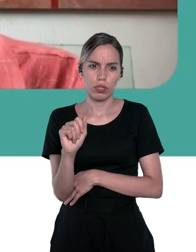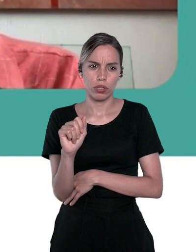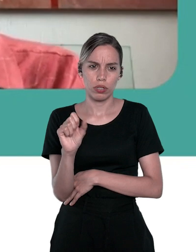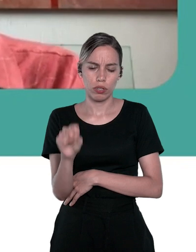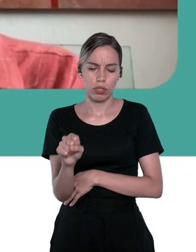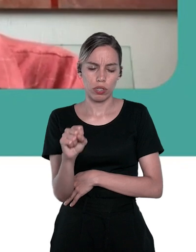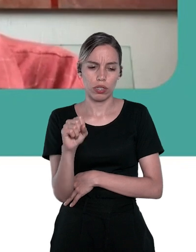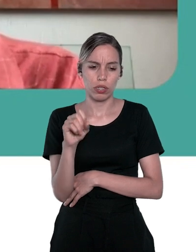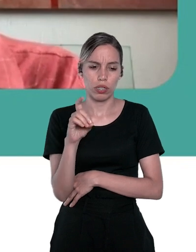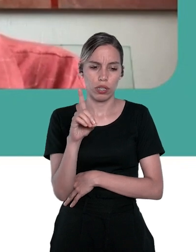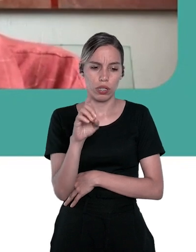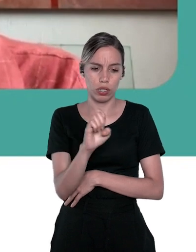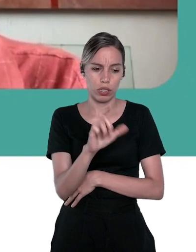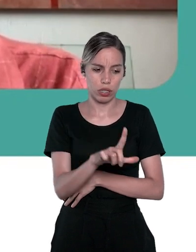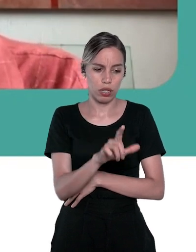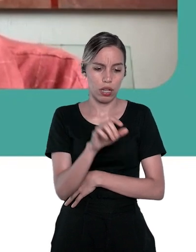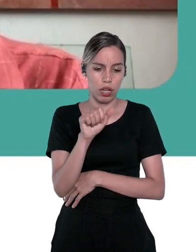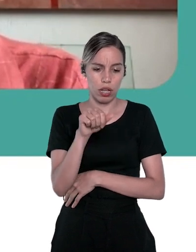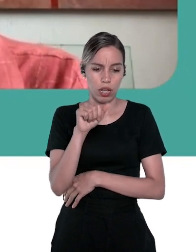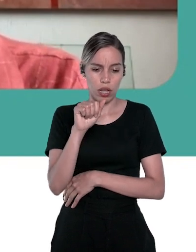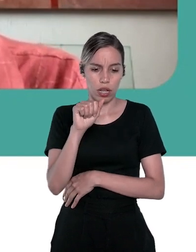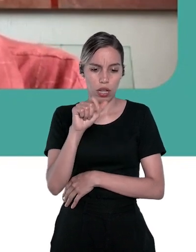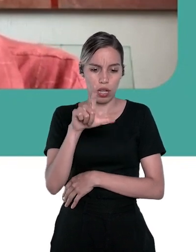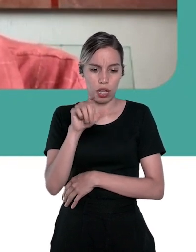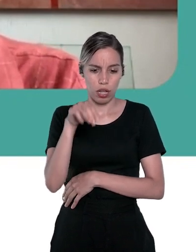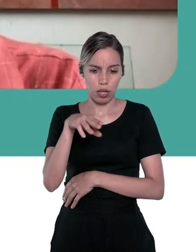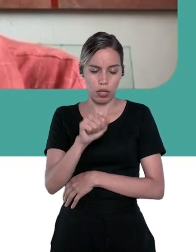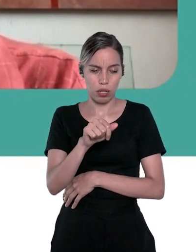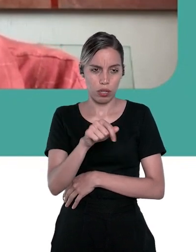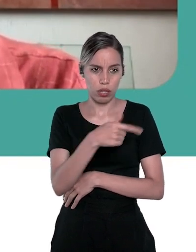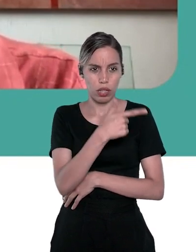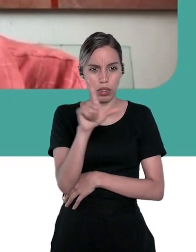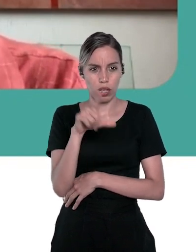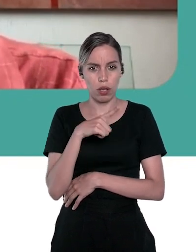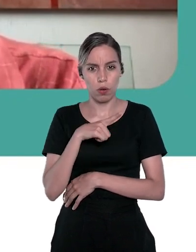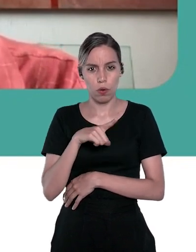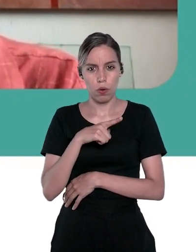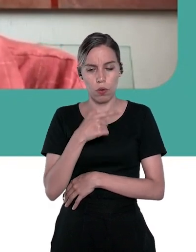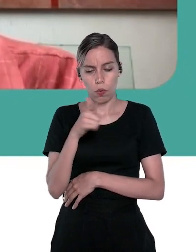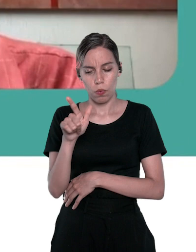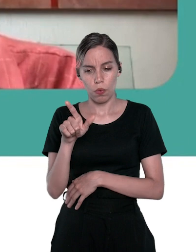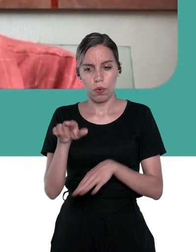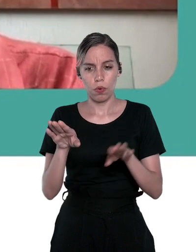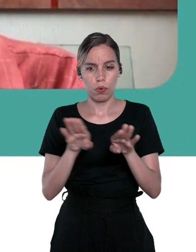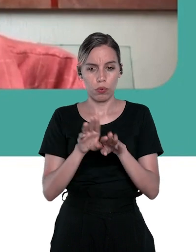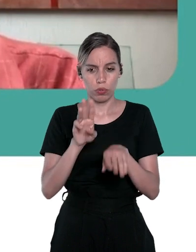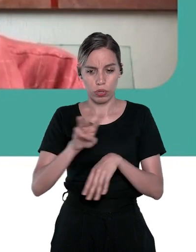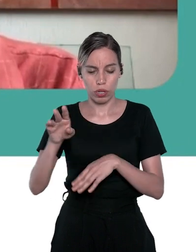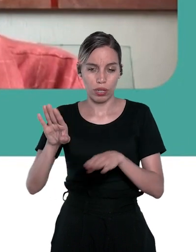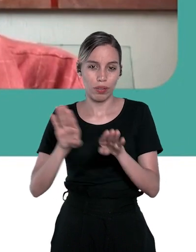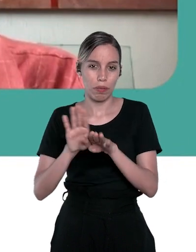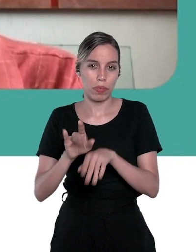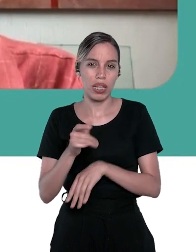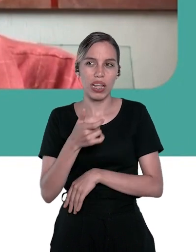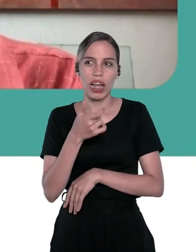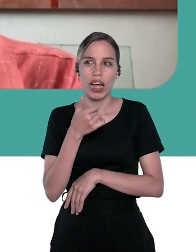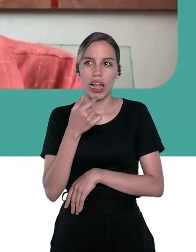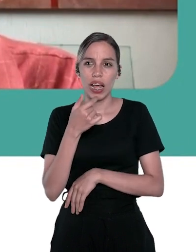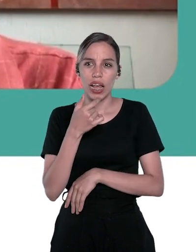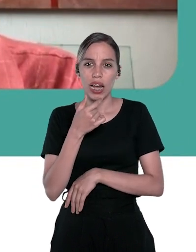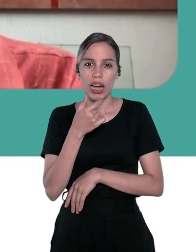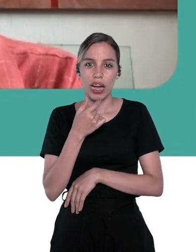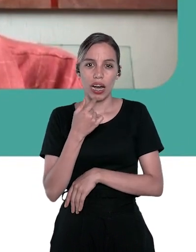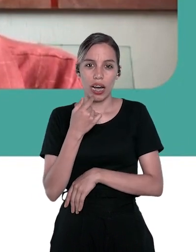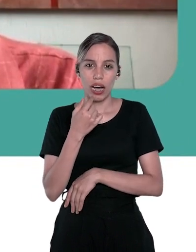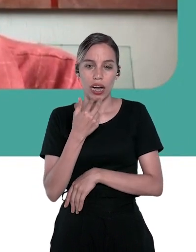Alma e num site peruano chamado Vallejo Eco, que é